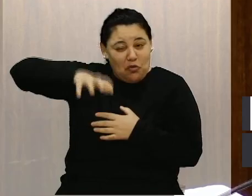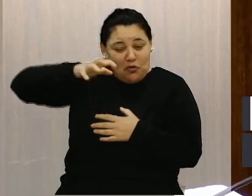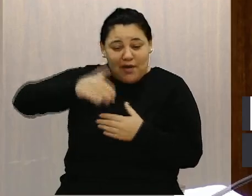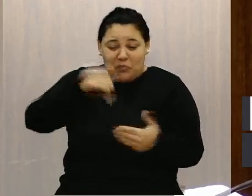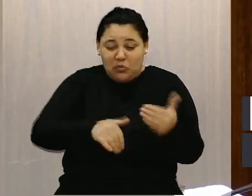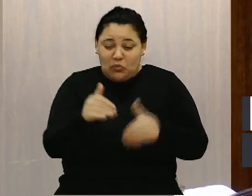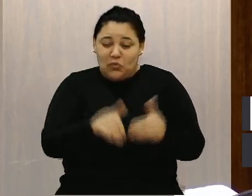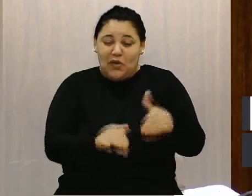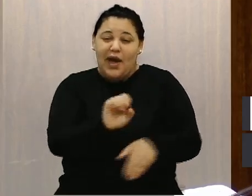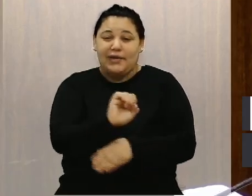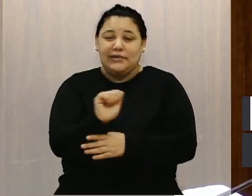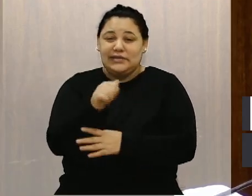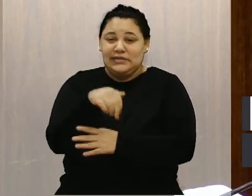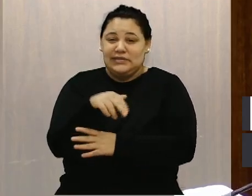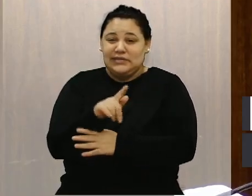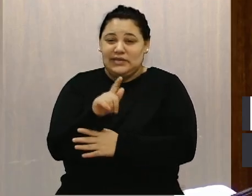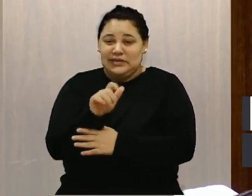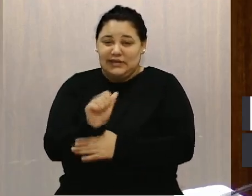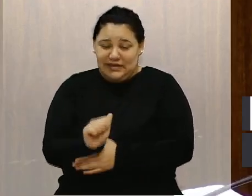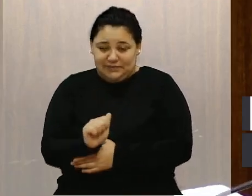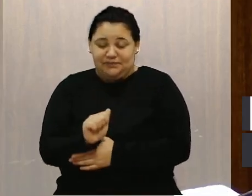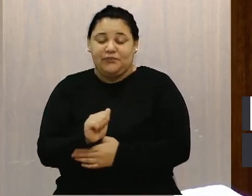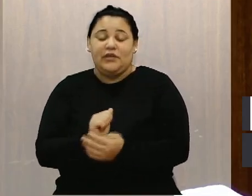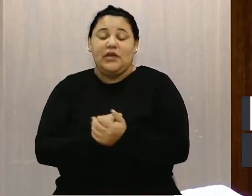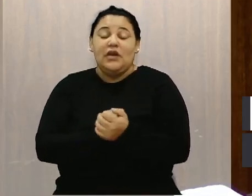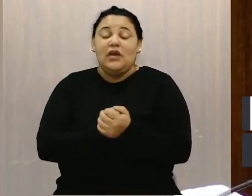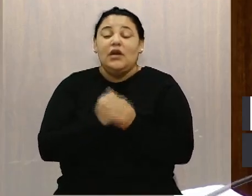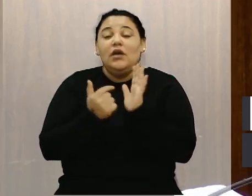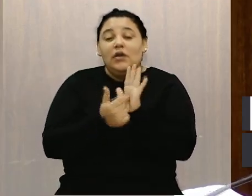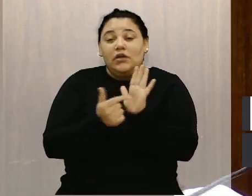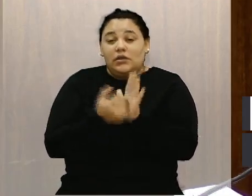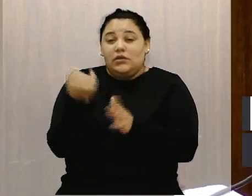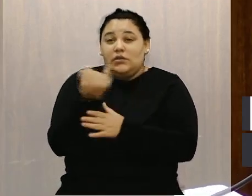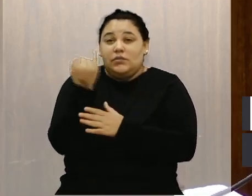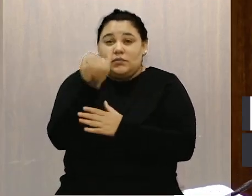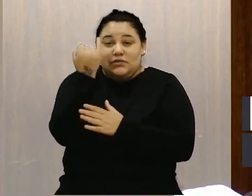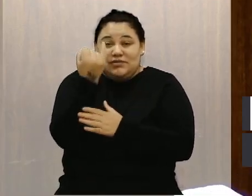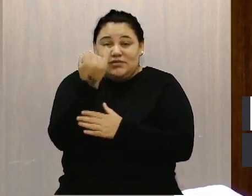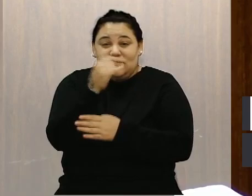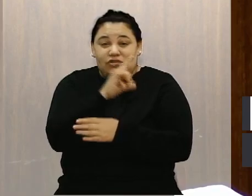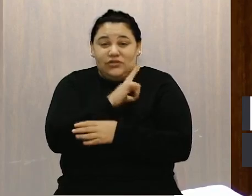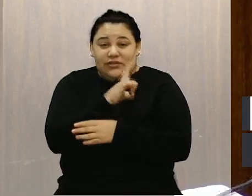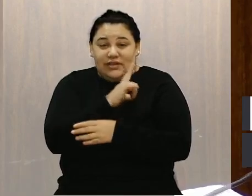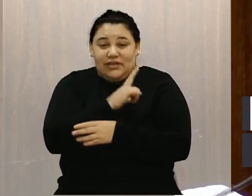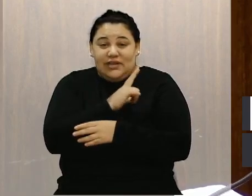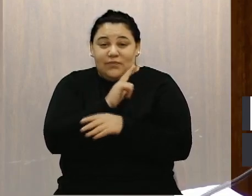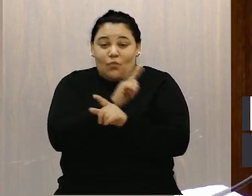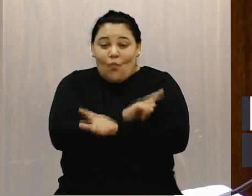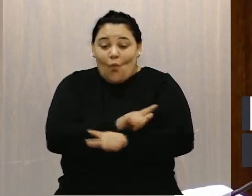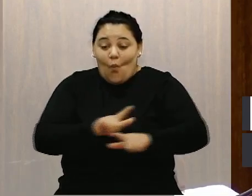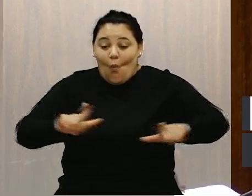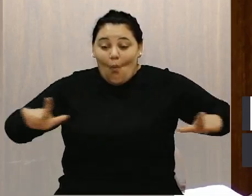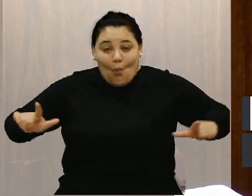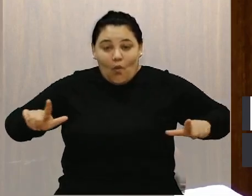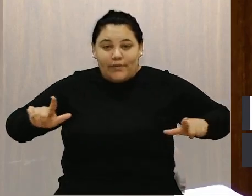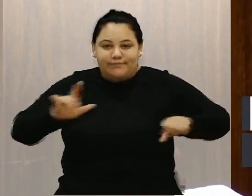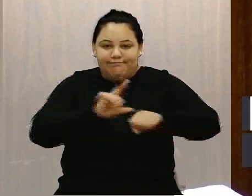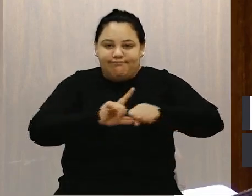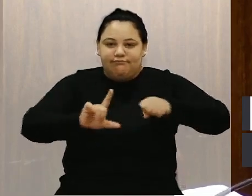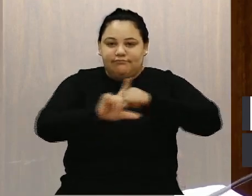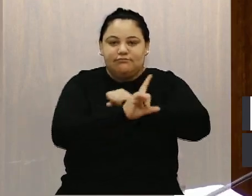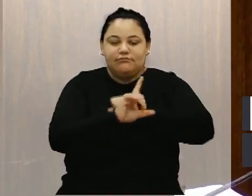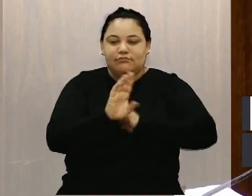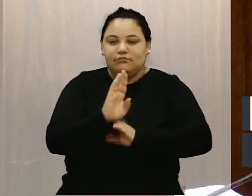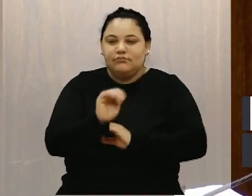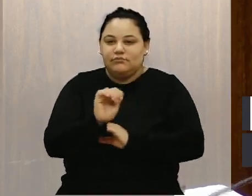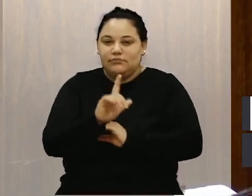E isso nos mostra a importância de haver essa limpeza da Sanga lá no loteamento Balardim.